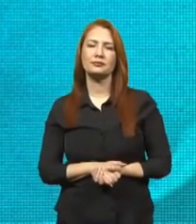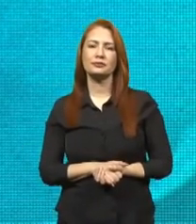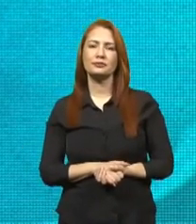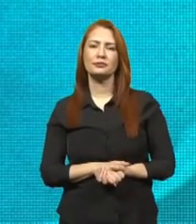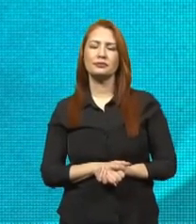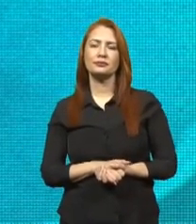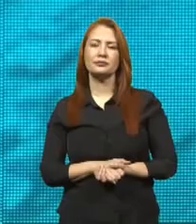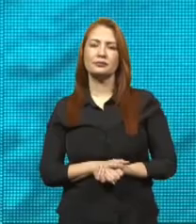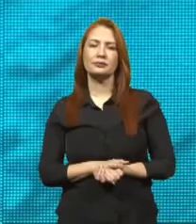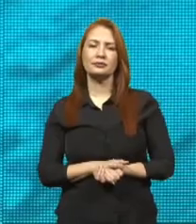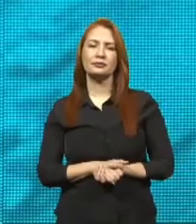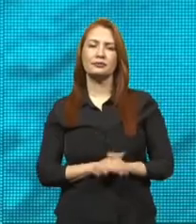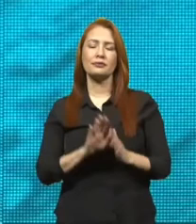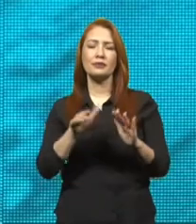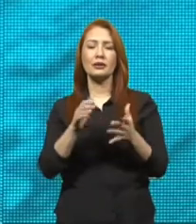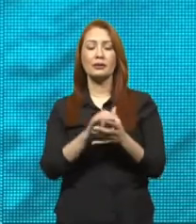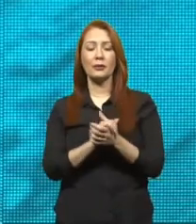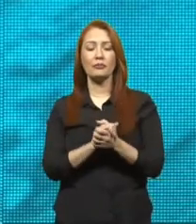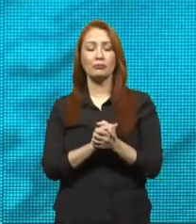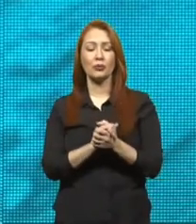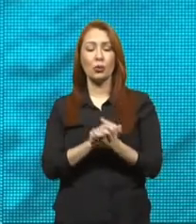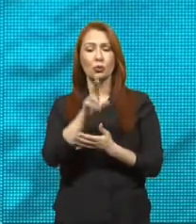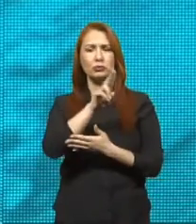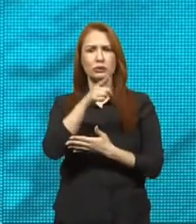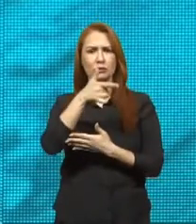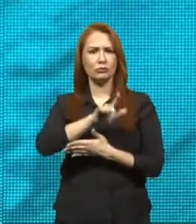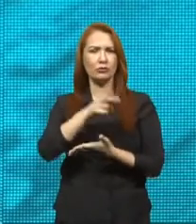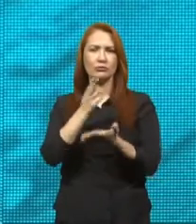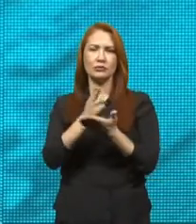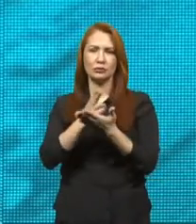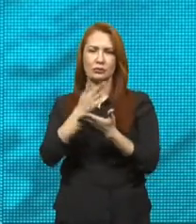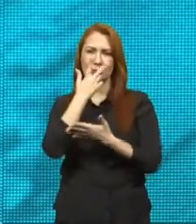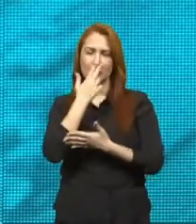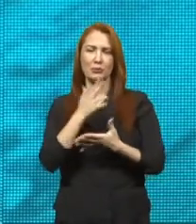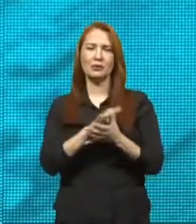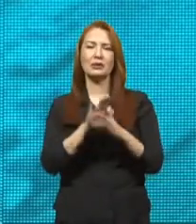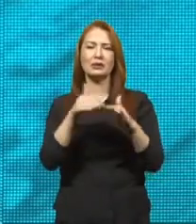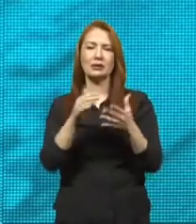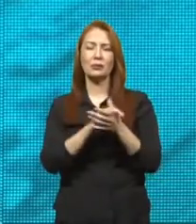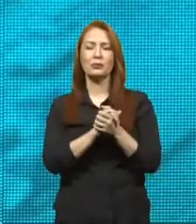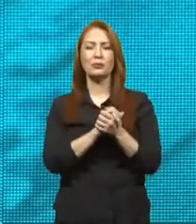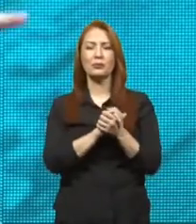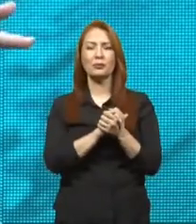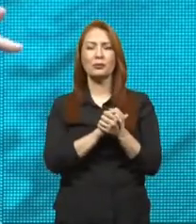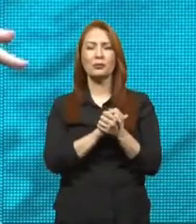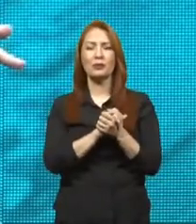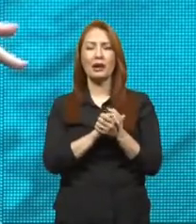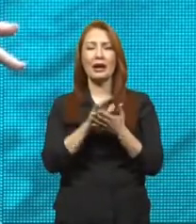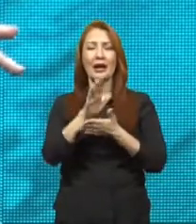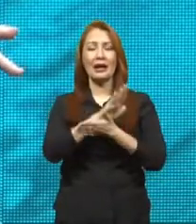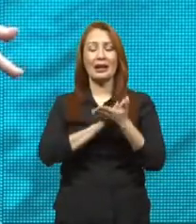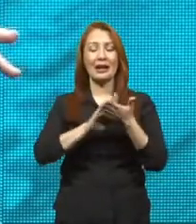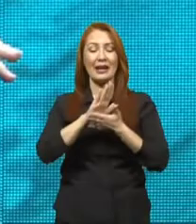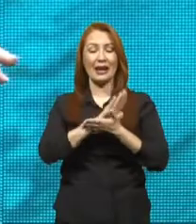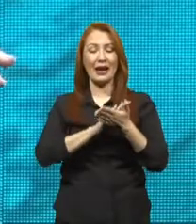nada, ele segue sendo a mesma coisa. E aí, então, no mundo ideal da economia circular, nada vai para o aterro do